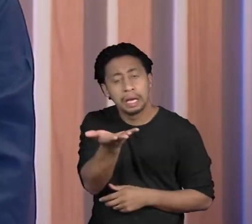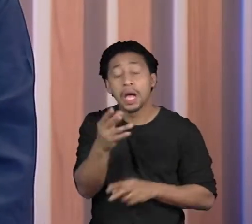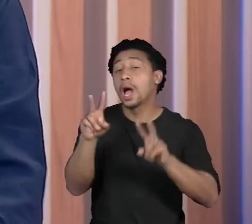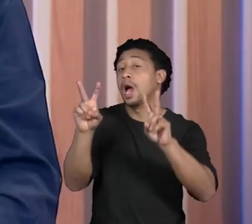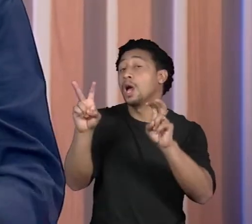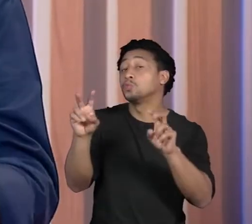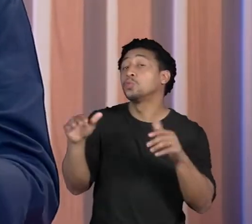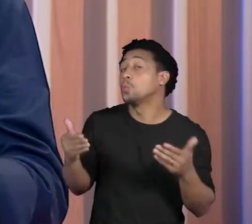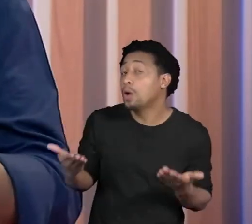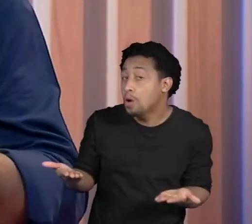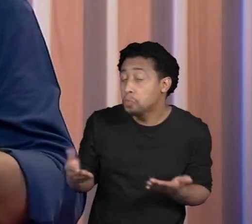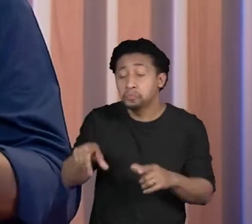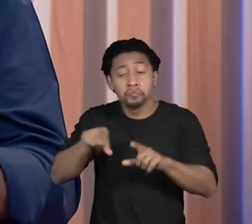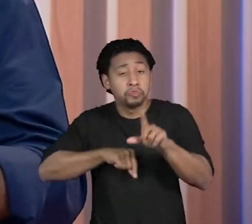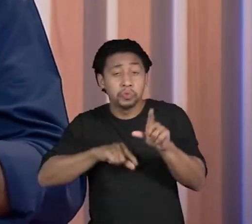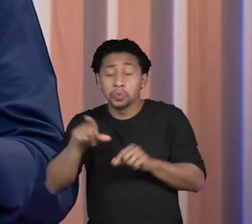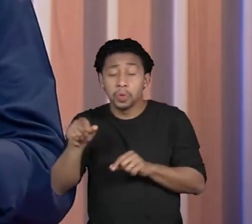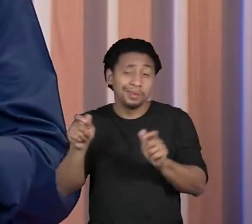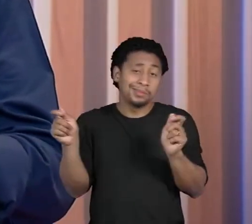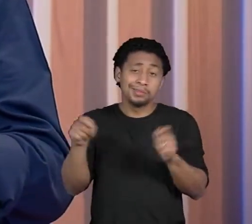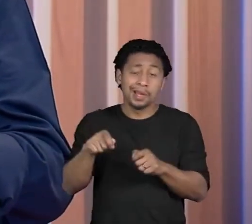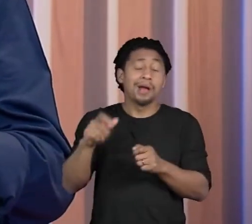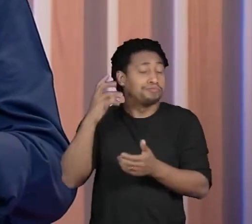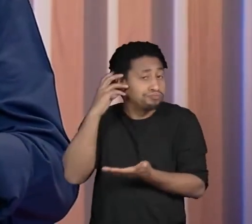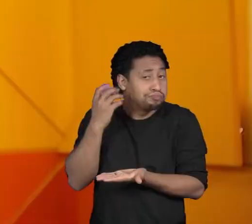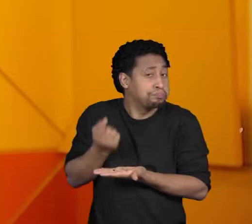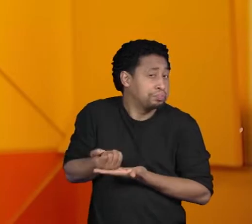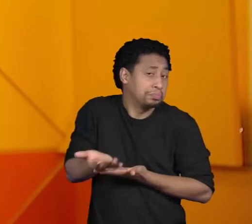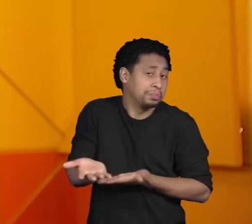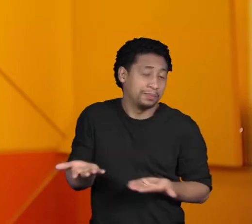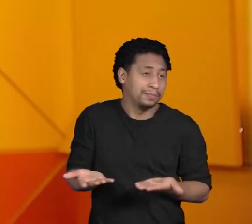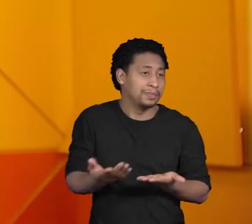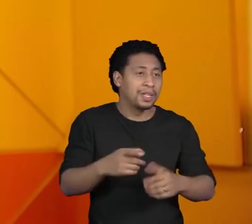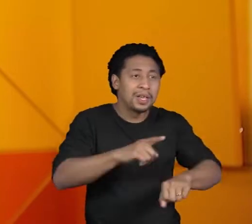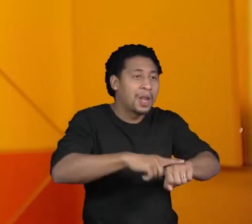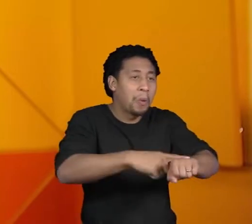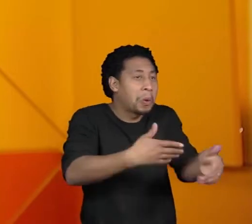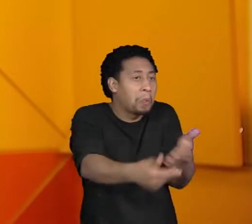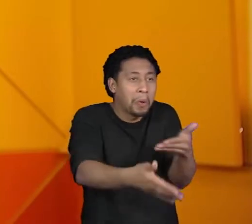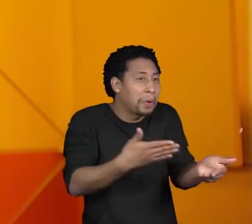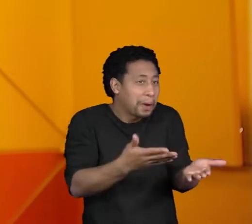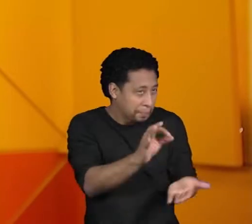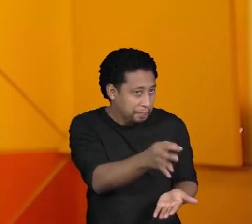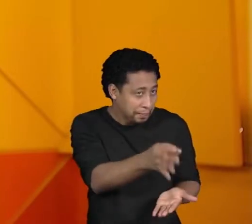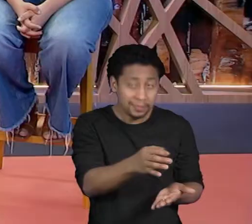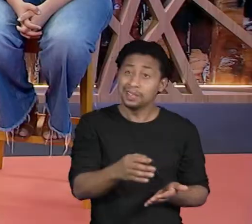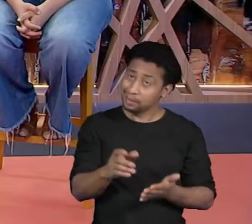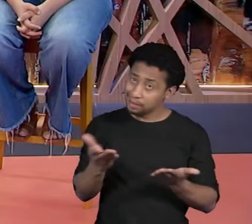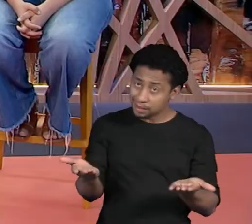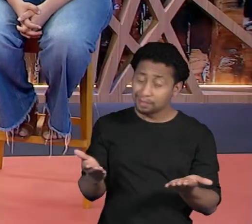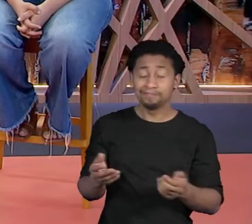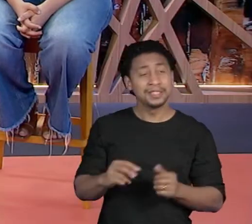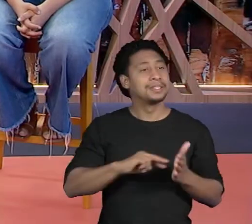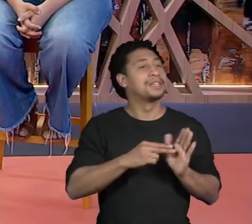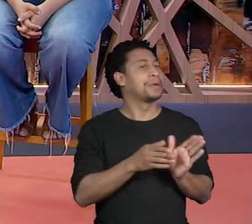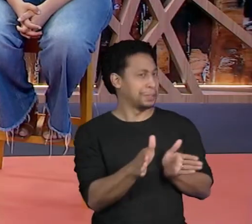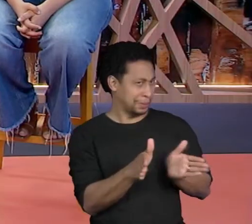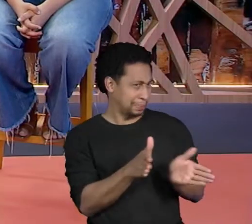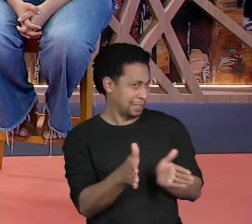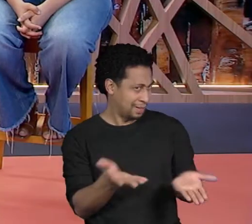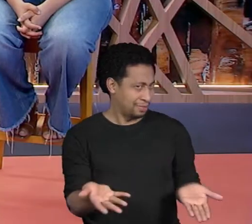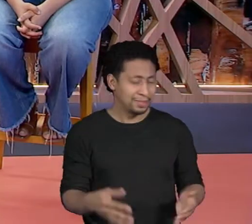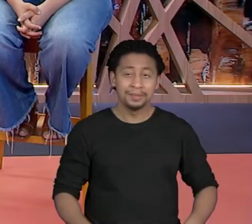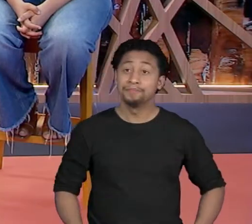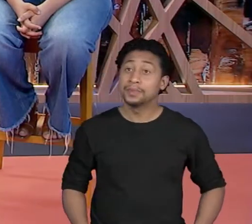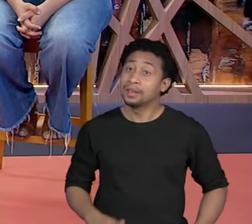Na verdade, você pega, por exemplo, o Spotify, é o Netflix do rádio. Você você escolhe aquilo que você quer